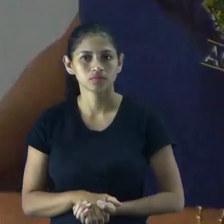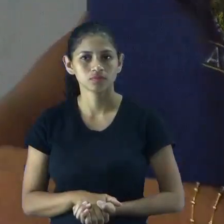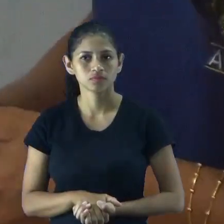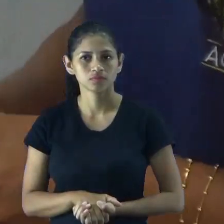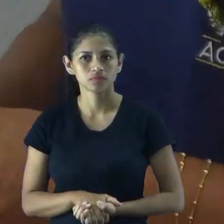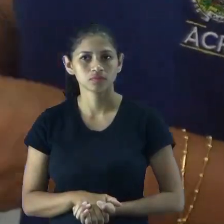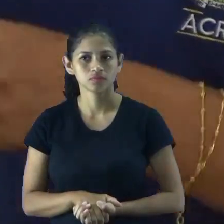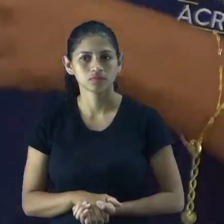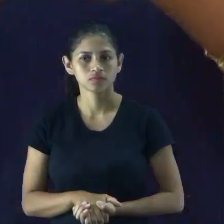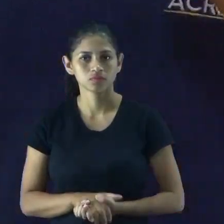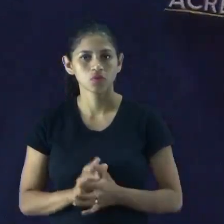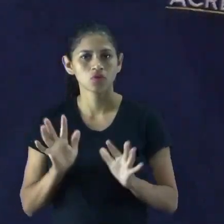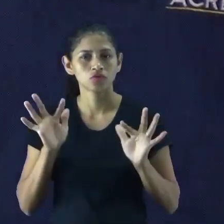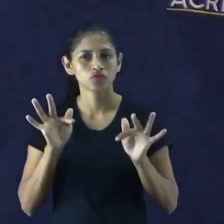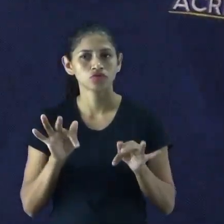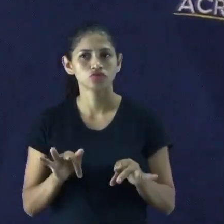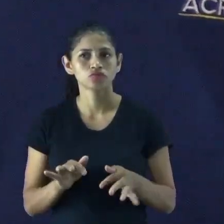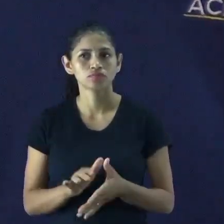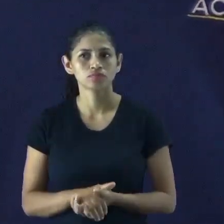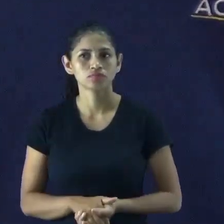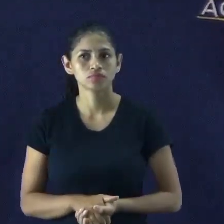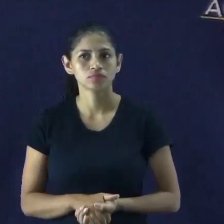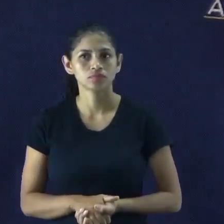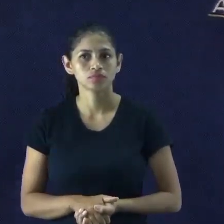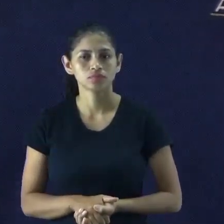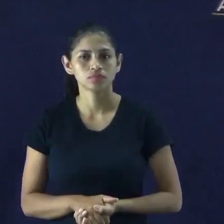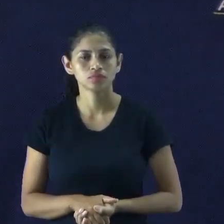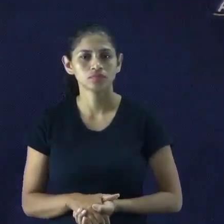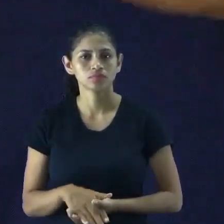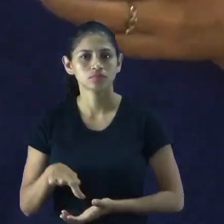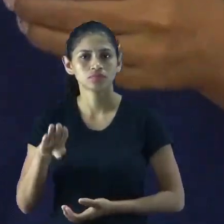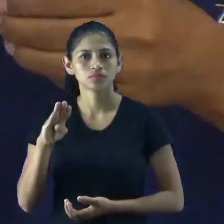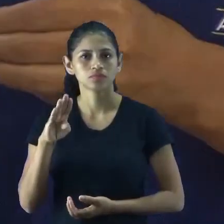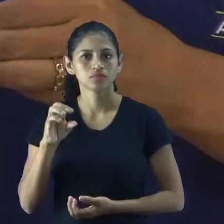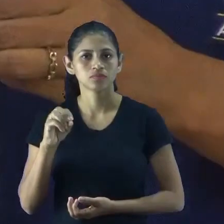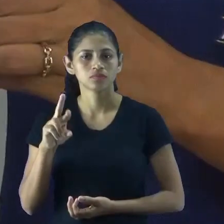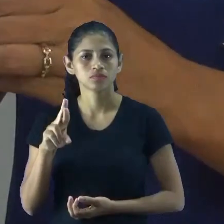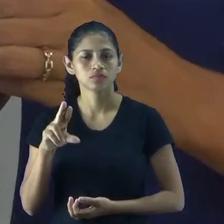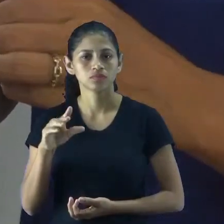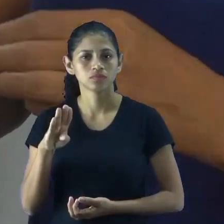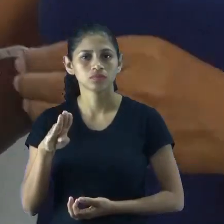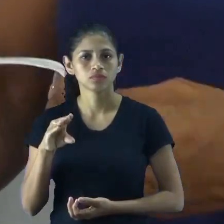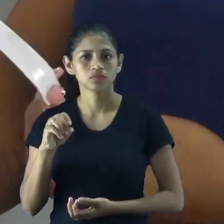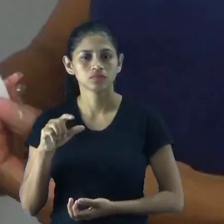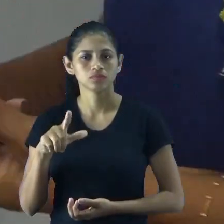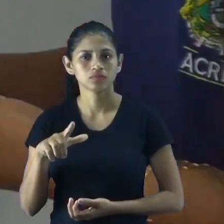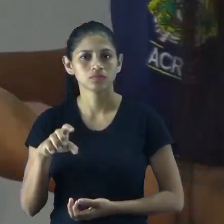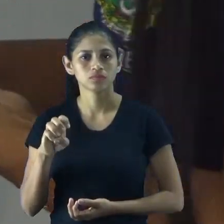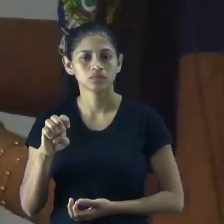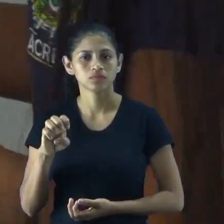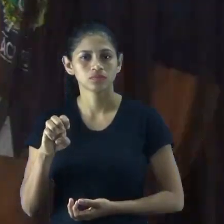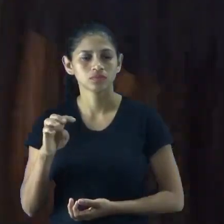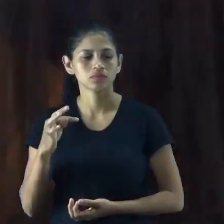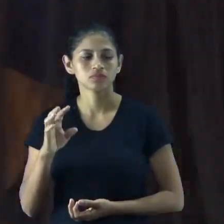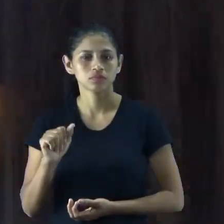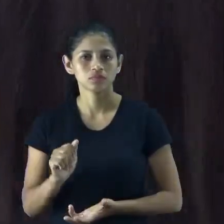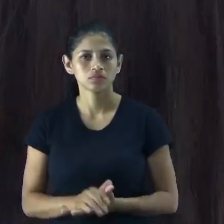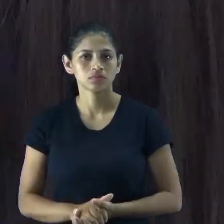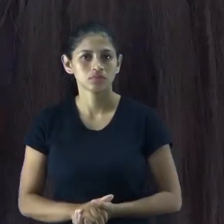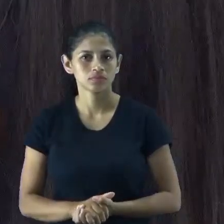e por fim né borboleta certo então vamos lá colocar